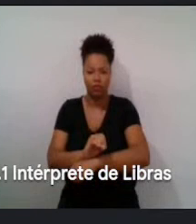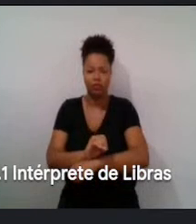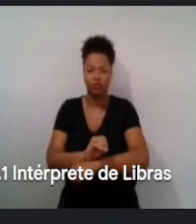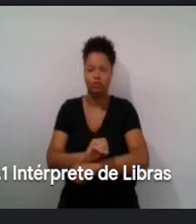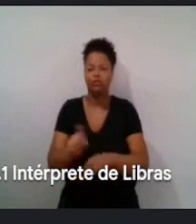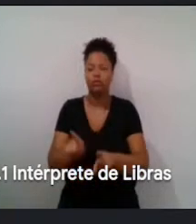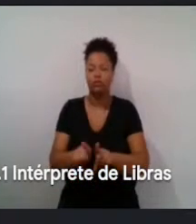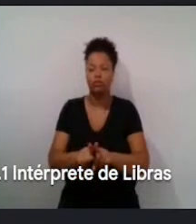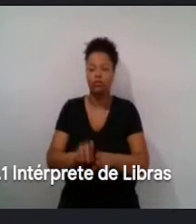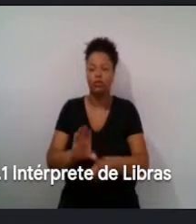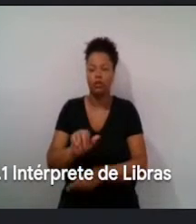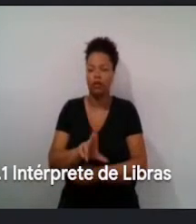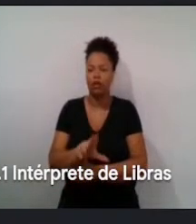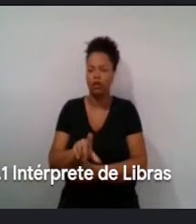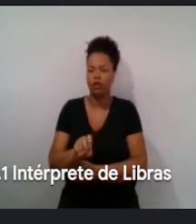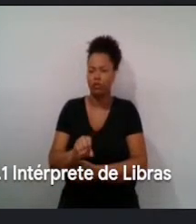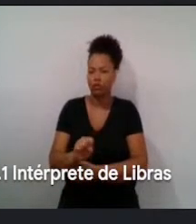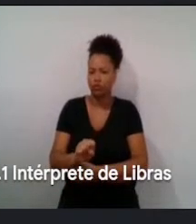Lamounier.